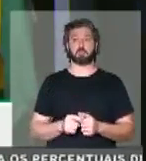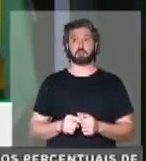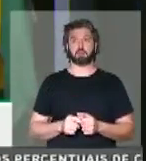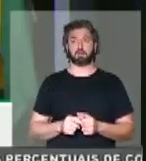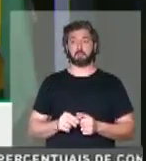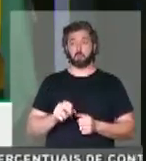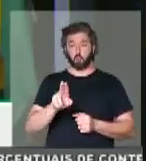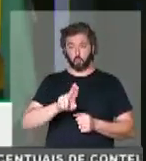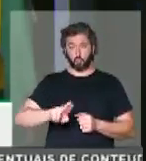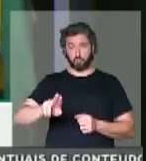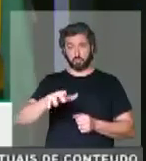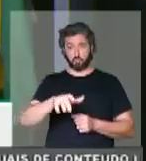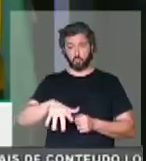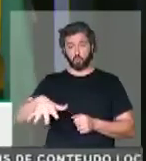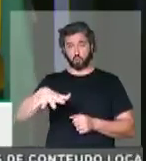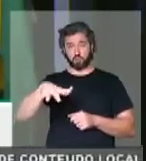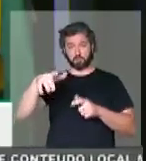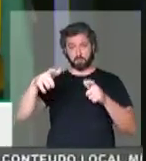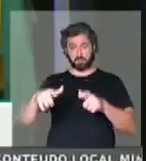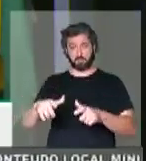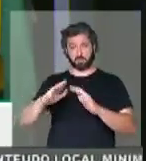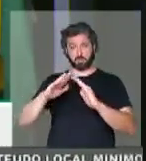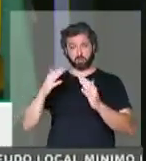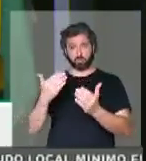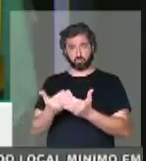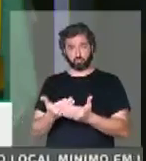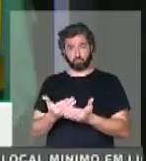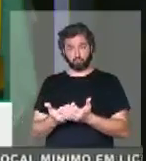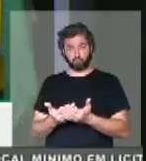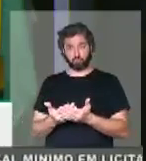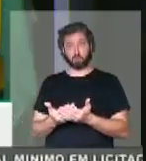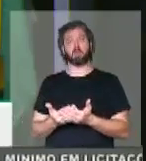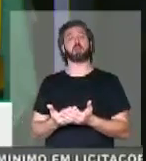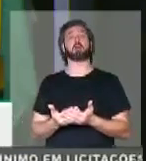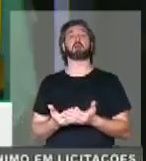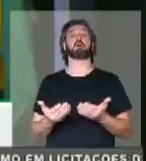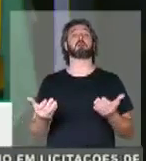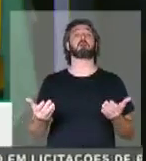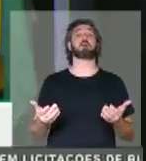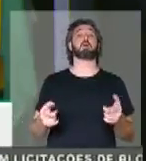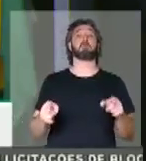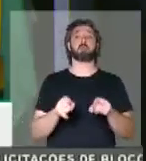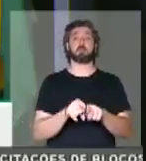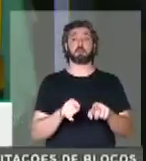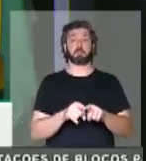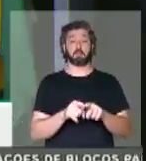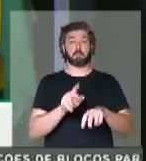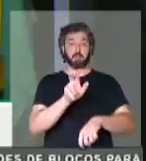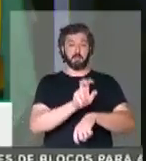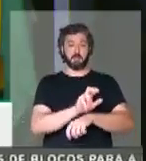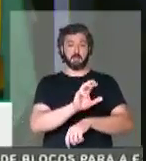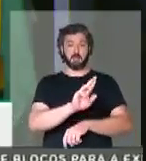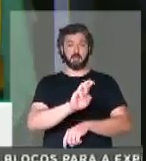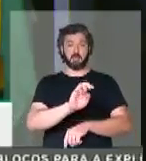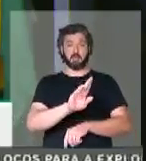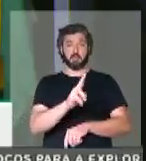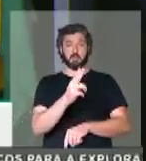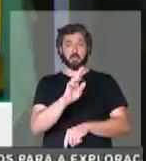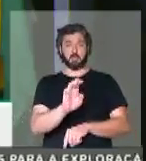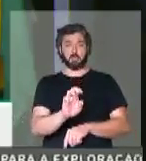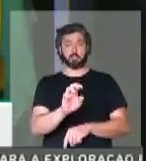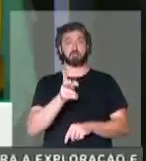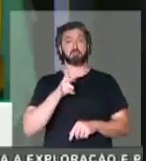de usar o espaço das escolas e o espaço das creches